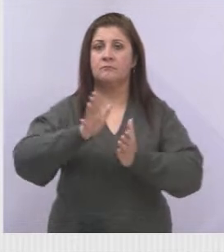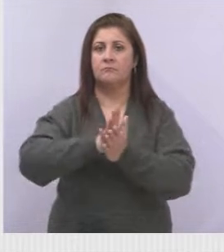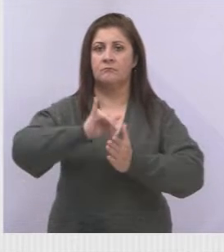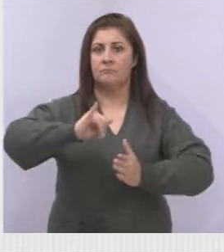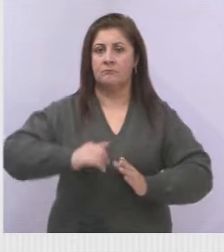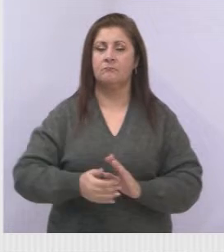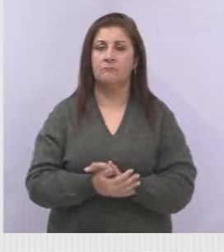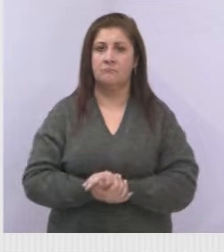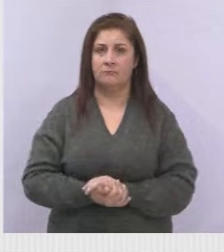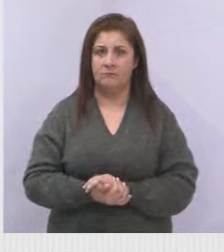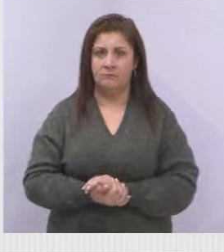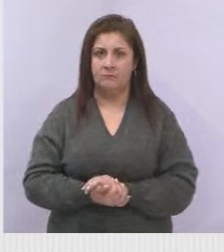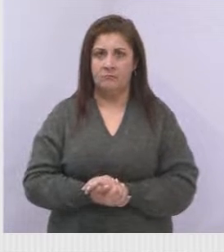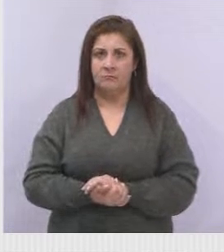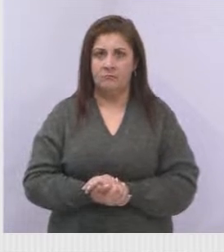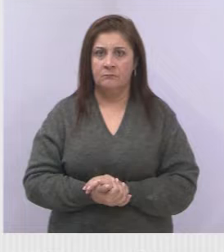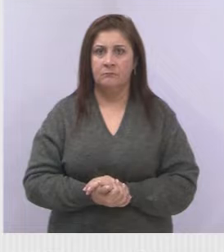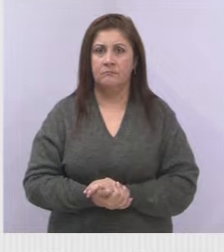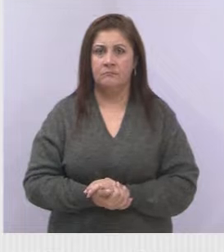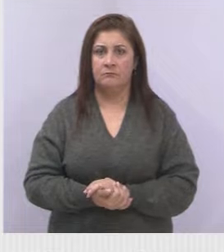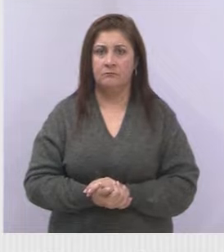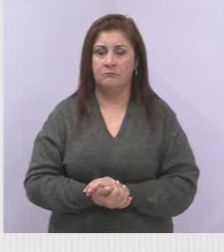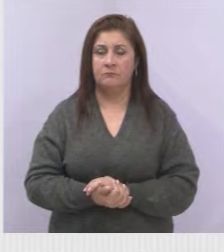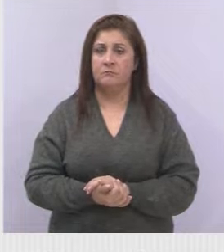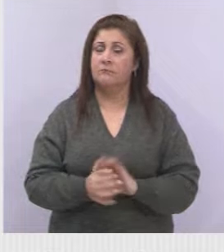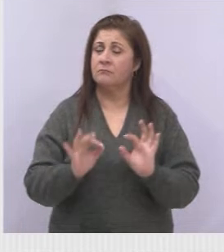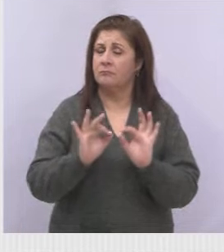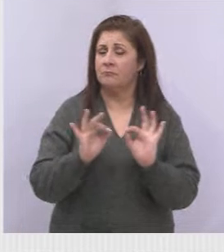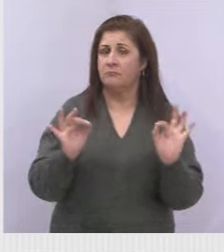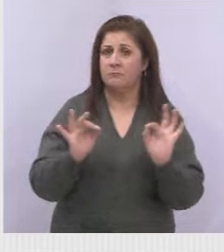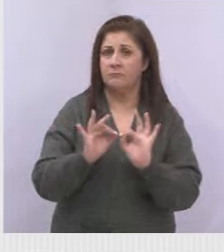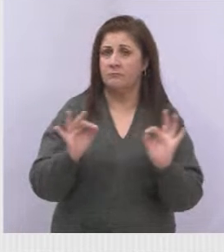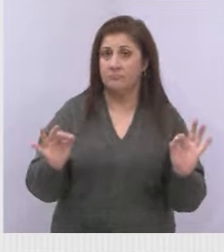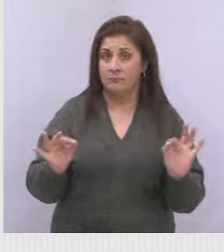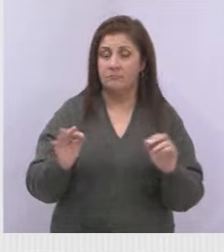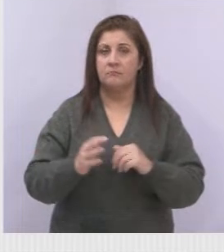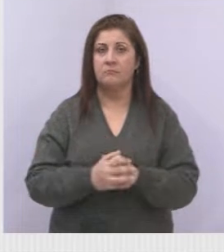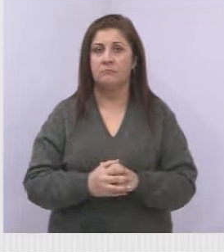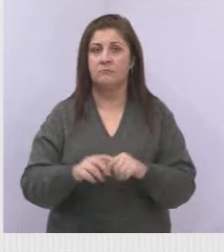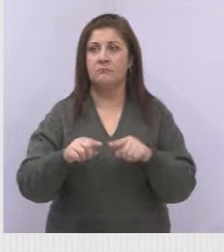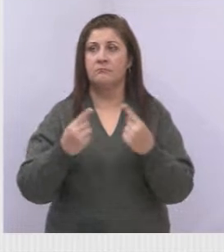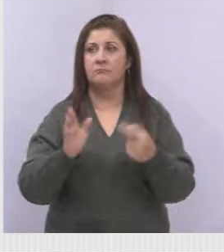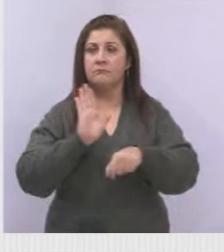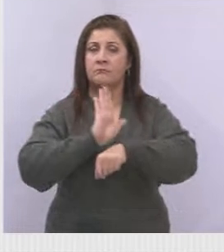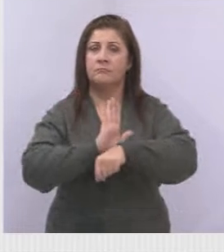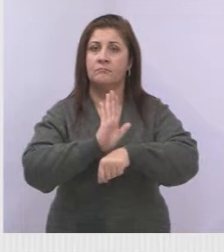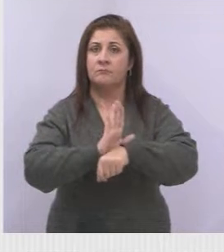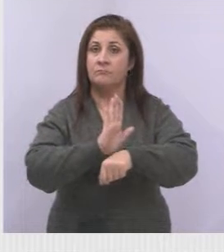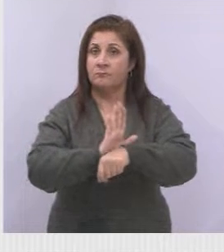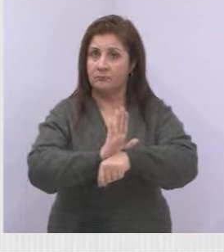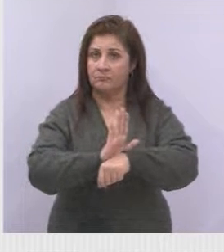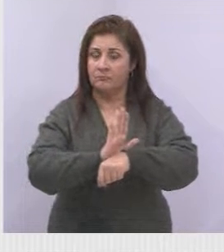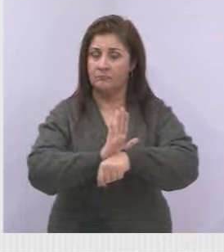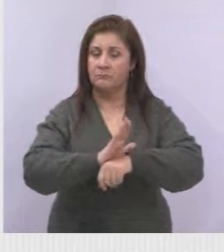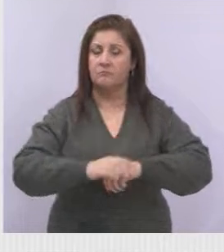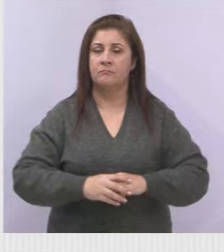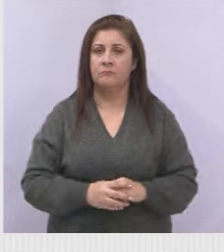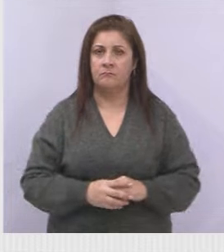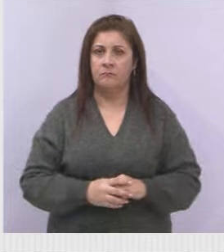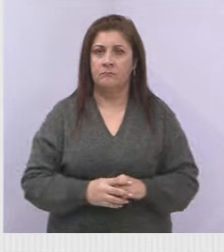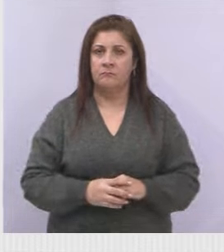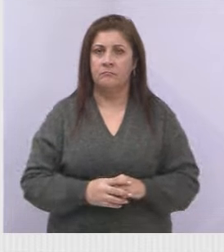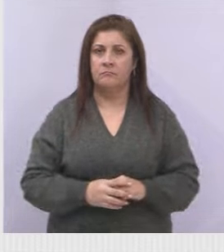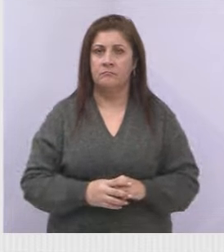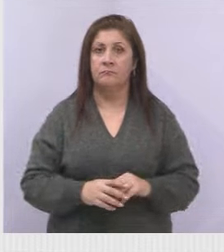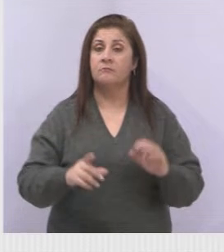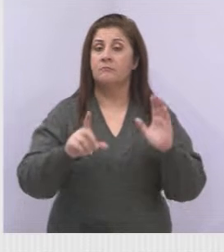jacareiense. Trata-se de uma medida simples que irá contribuir sobremaneira para que